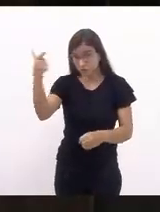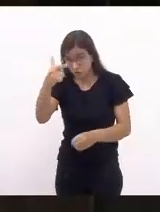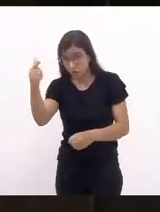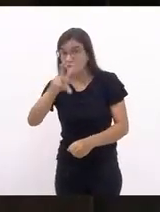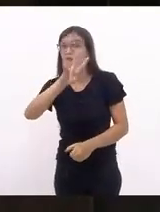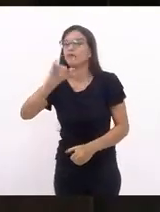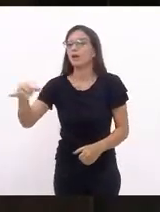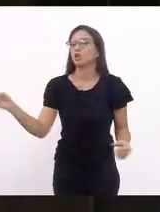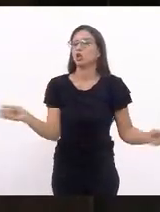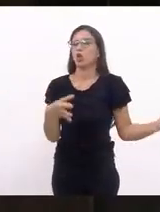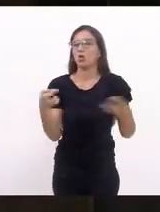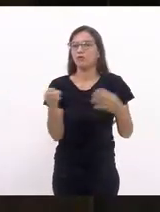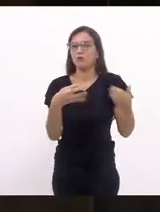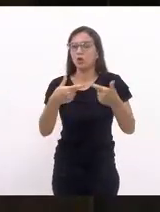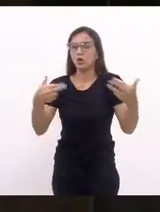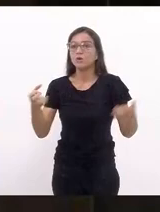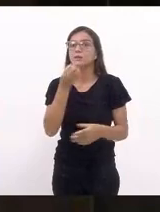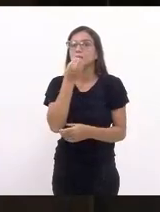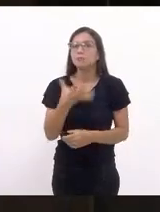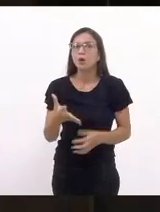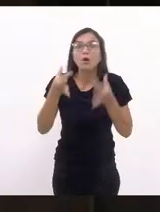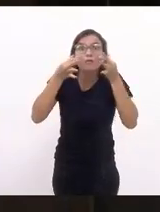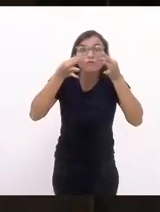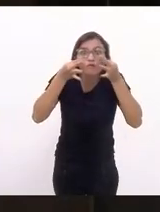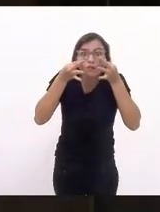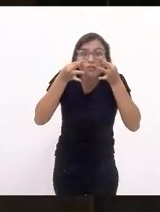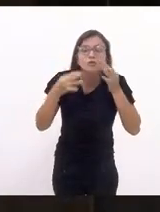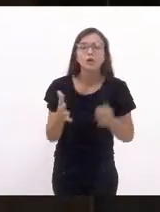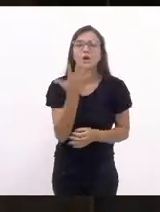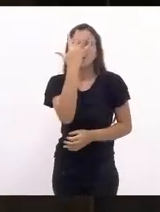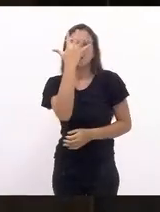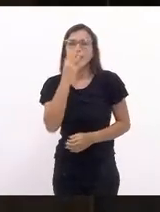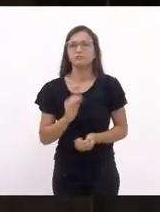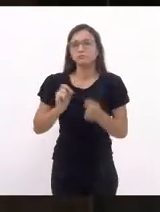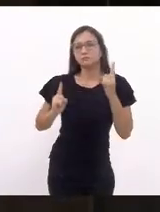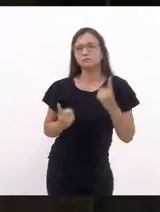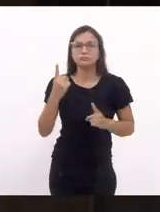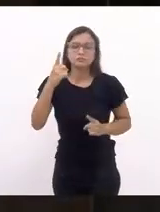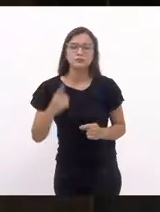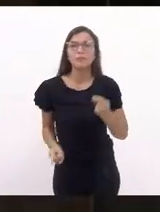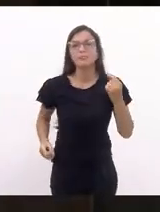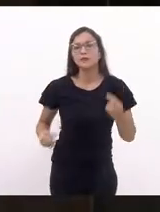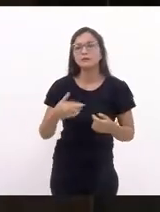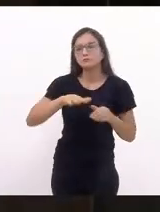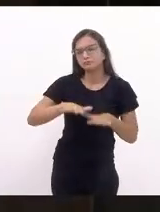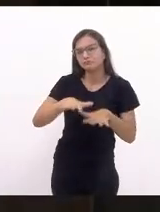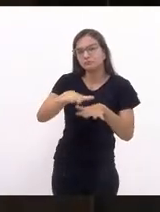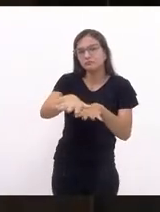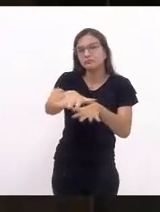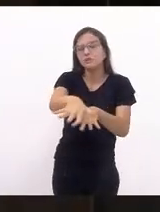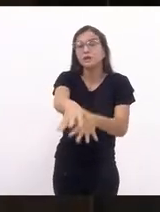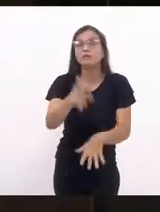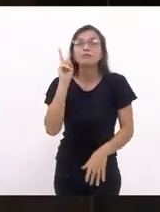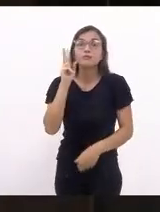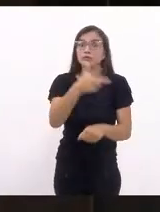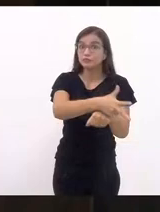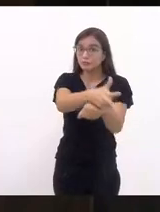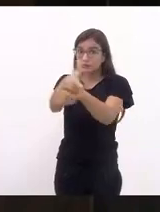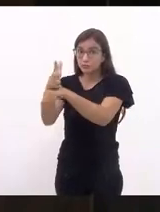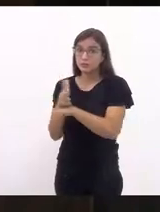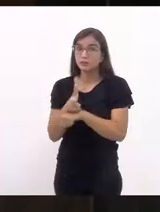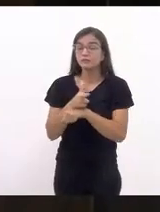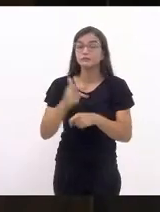com a transmissão ao vivo dos desfiles das escolas de samba da superliga na Intendente Magalhães a TV alerj